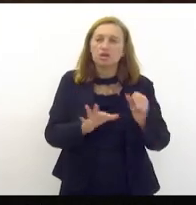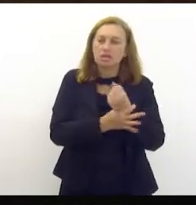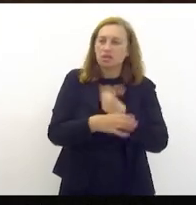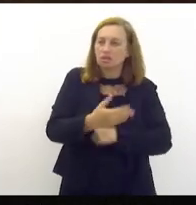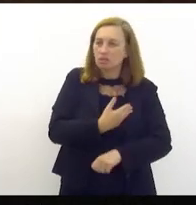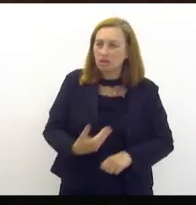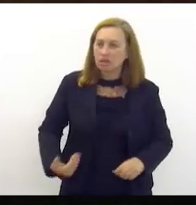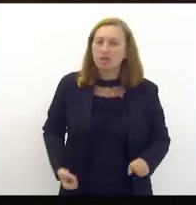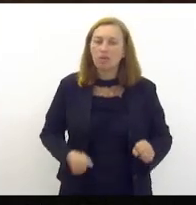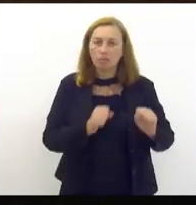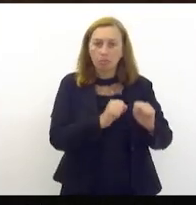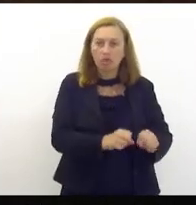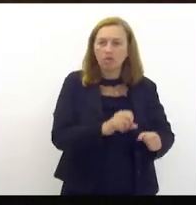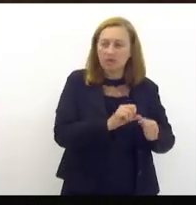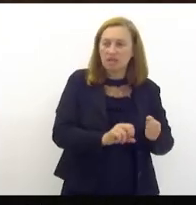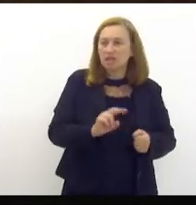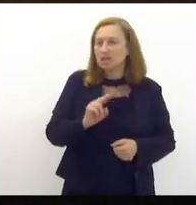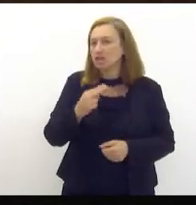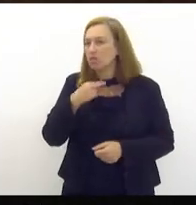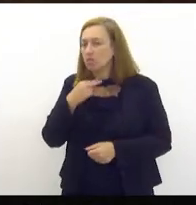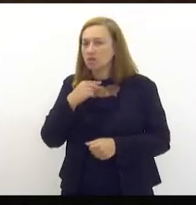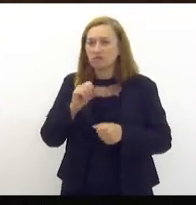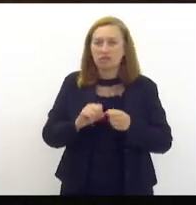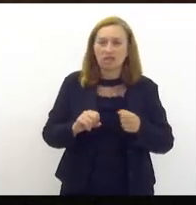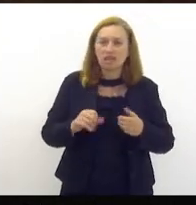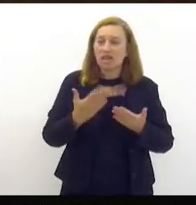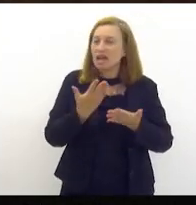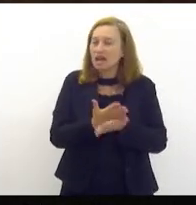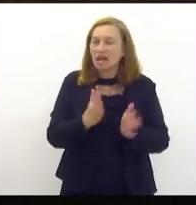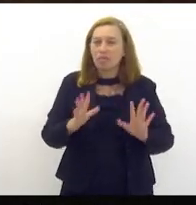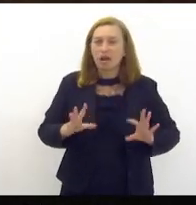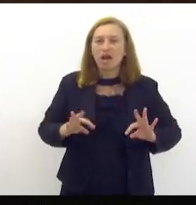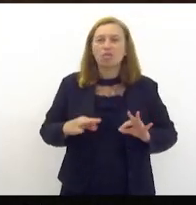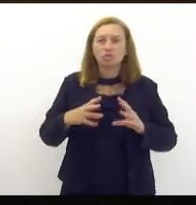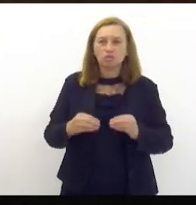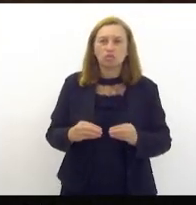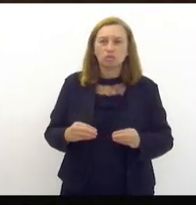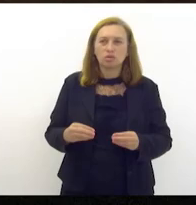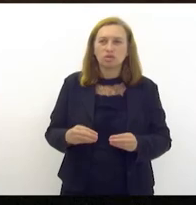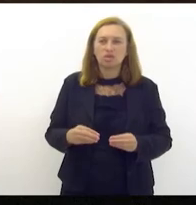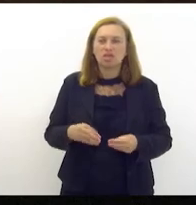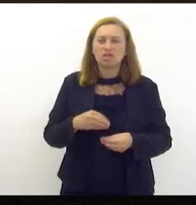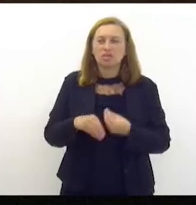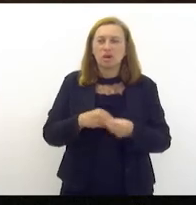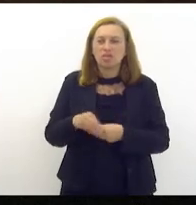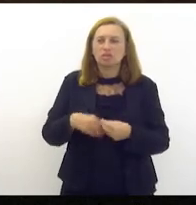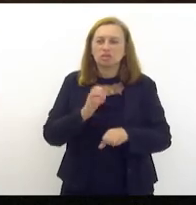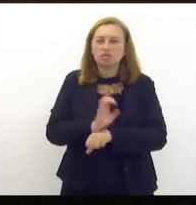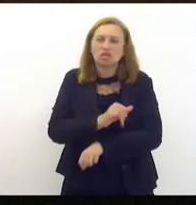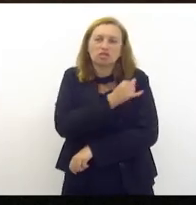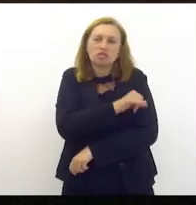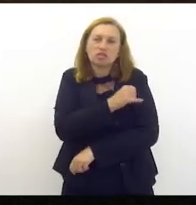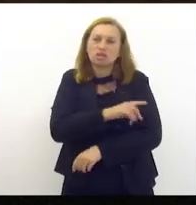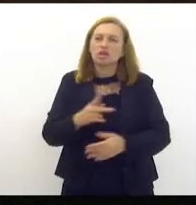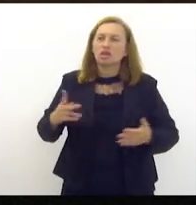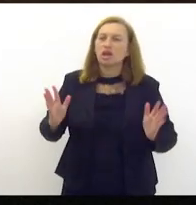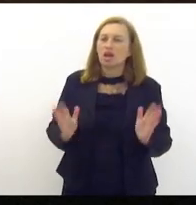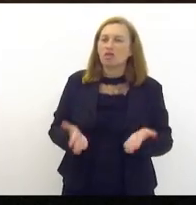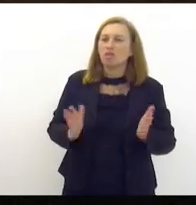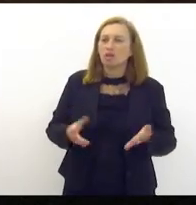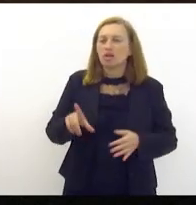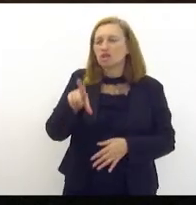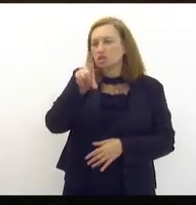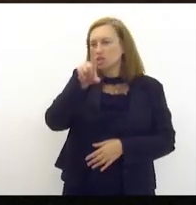o que um agente não pode fazer. Nós queremos acabar com toda essa arbitrariedade que vem acontecendo no estado do Rio de Janeiro, como aconteceu agora em Nilópolis essa